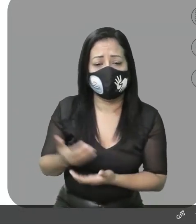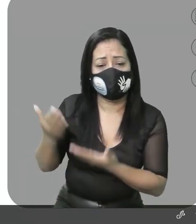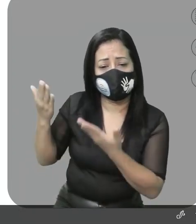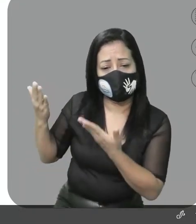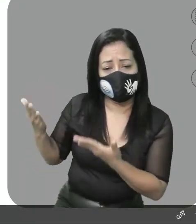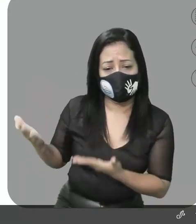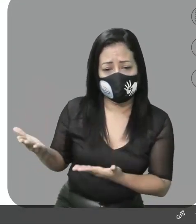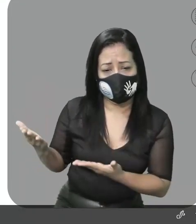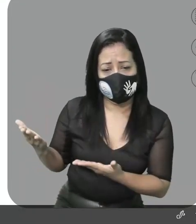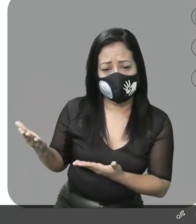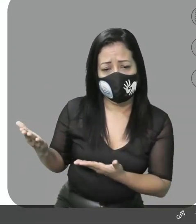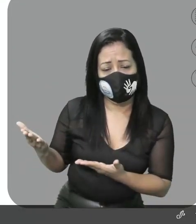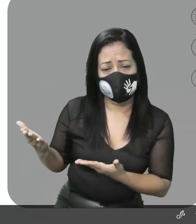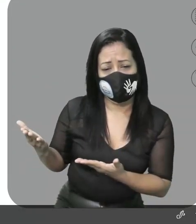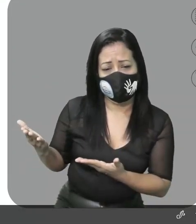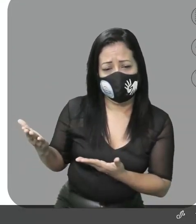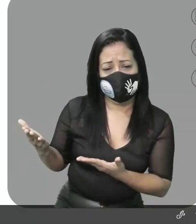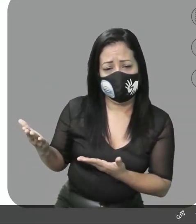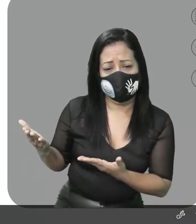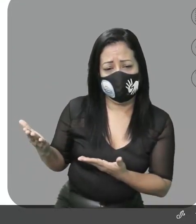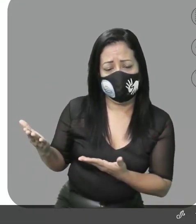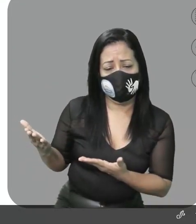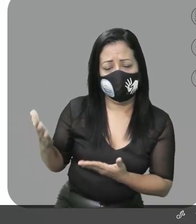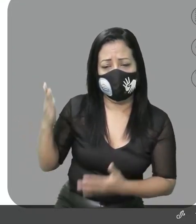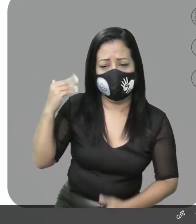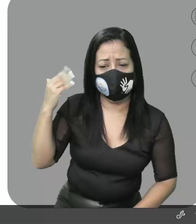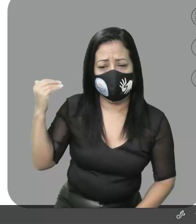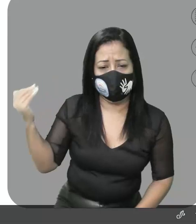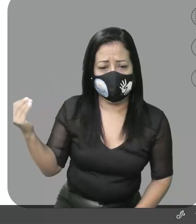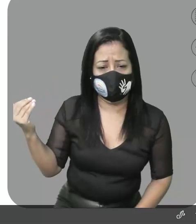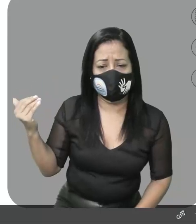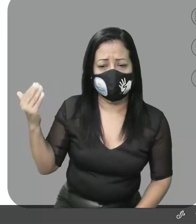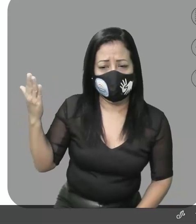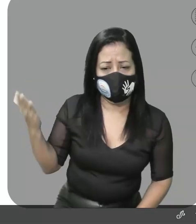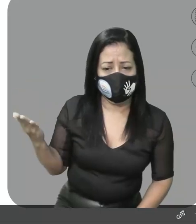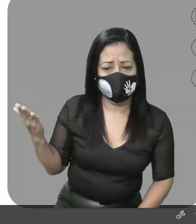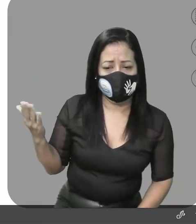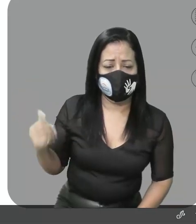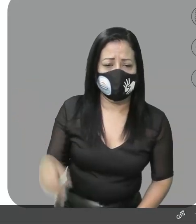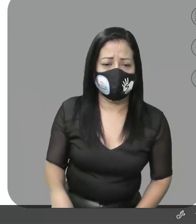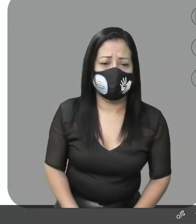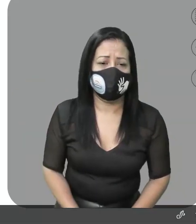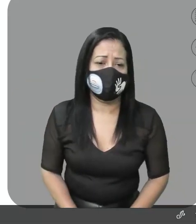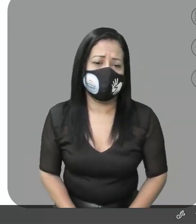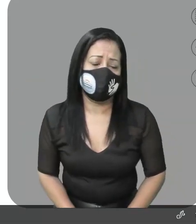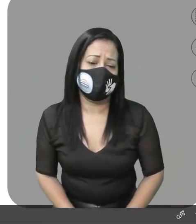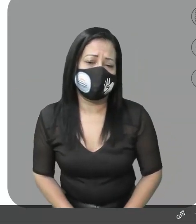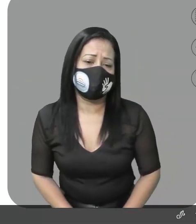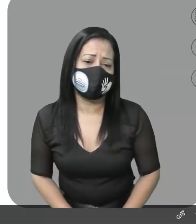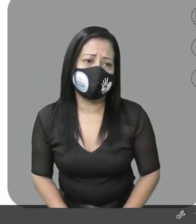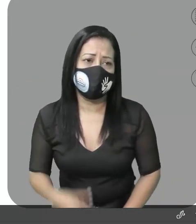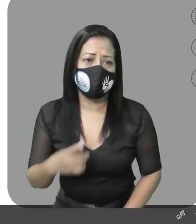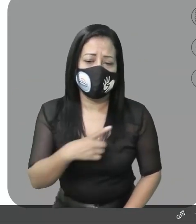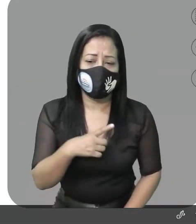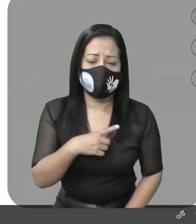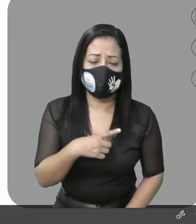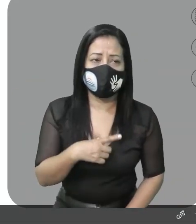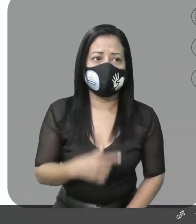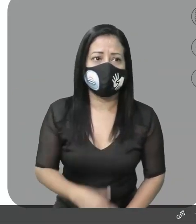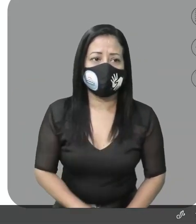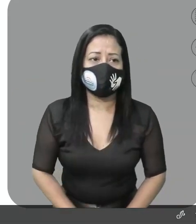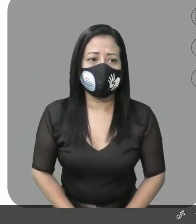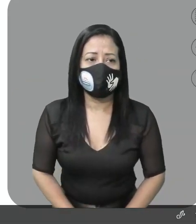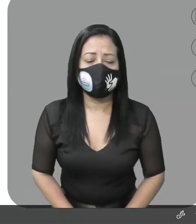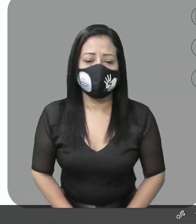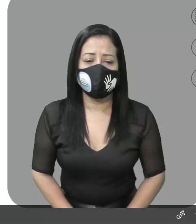do Peloponeso, é o mais famoso. Aqui é aqui que nós vamos ter